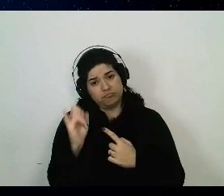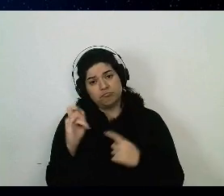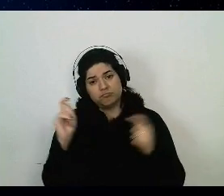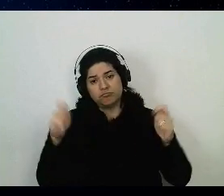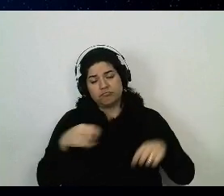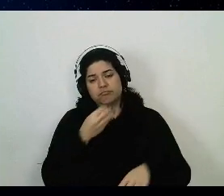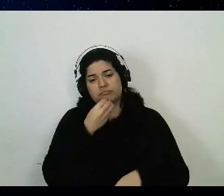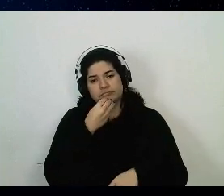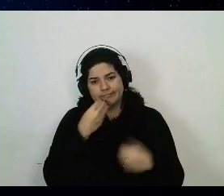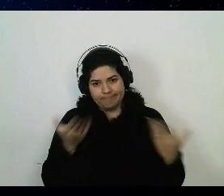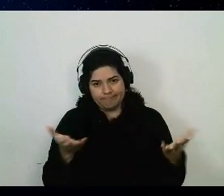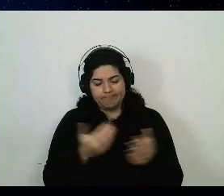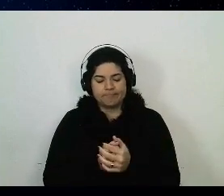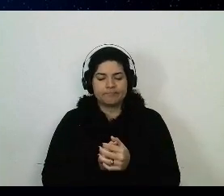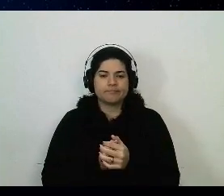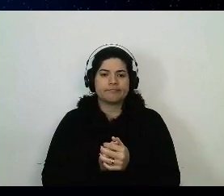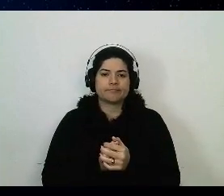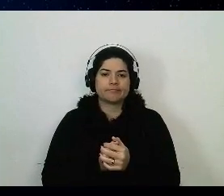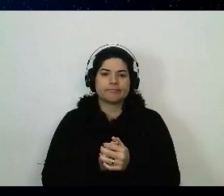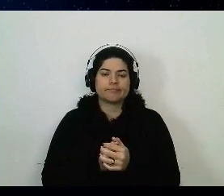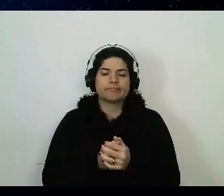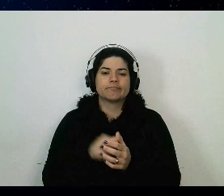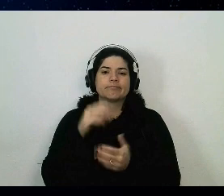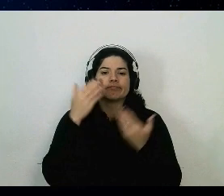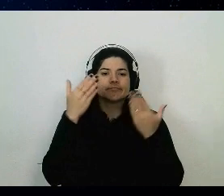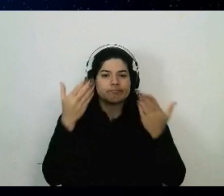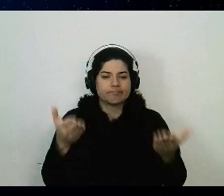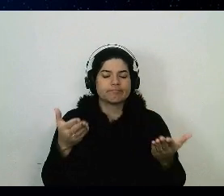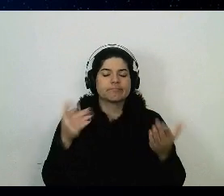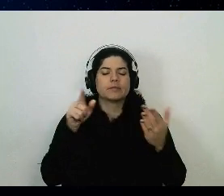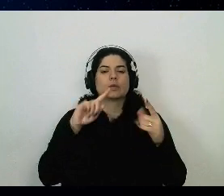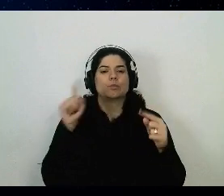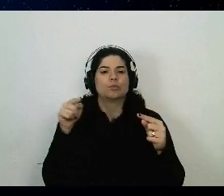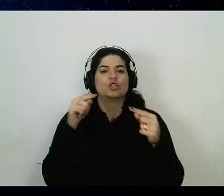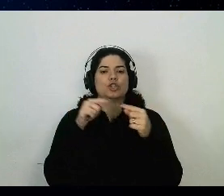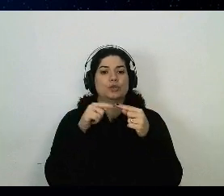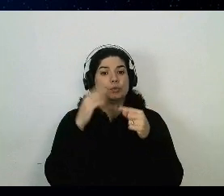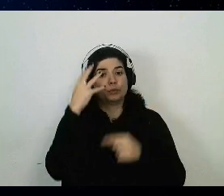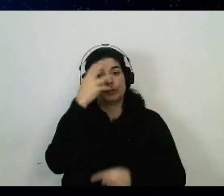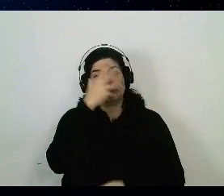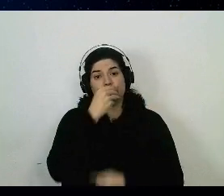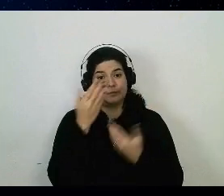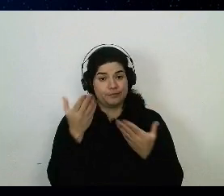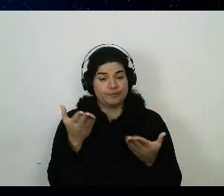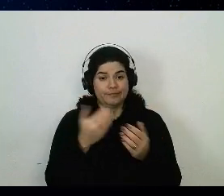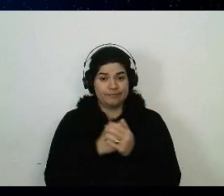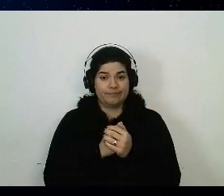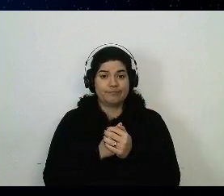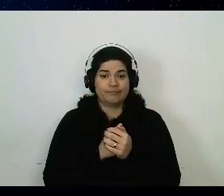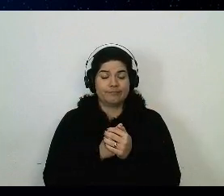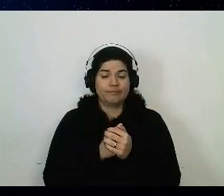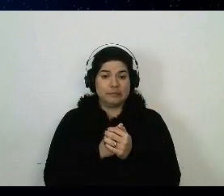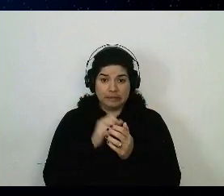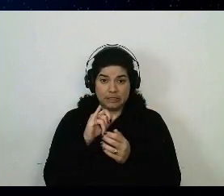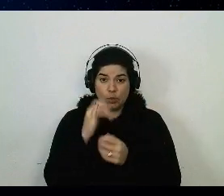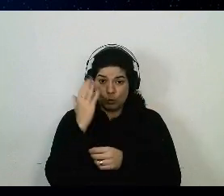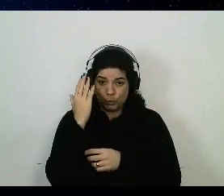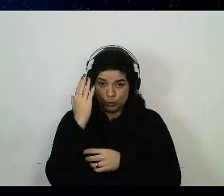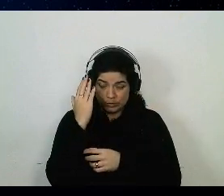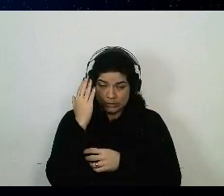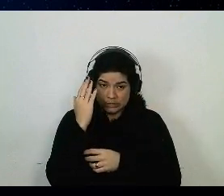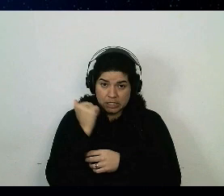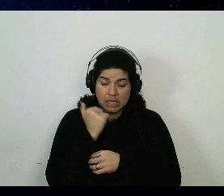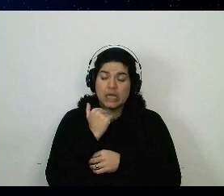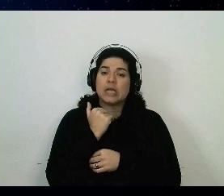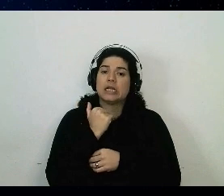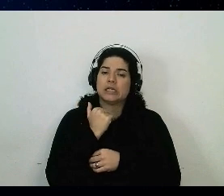né? Esse é um funil de propósito e de CX, mas esse é um funil bonito. Putz, se eu tenho um propósito bem definido, se eu tenho um cliente, uma experiência,